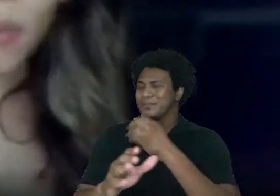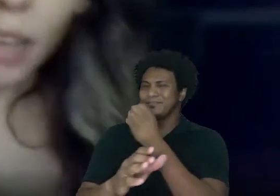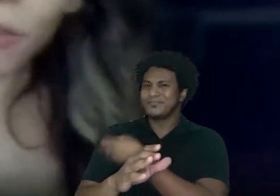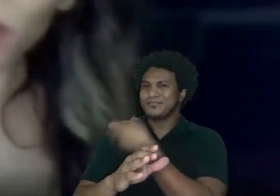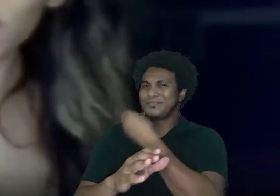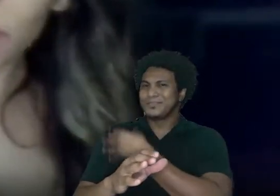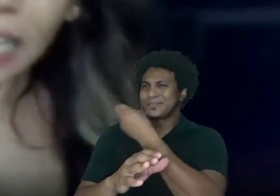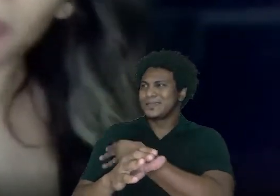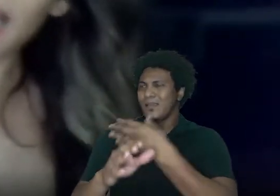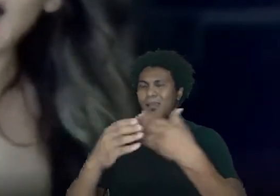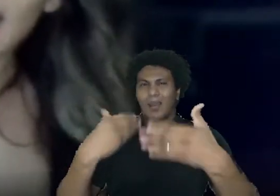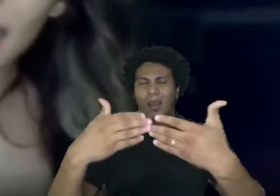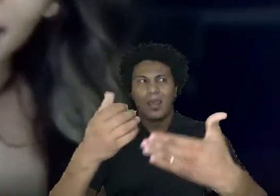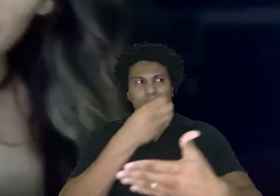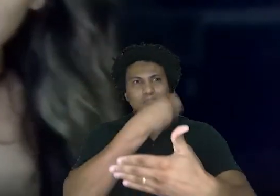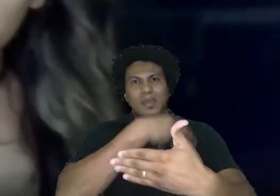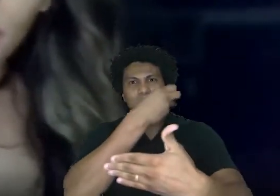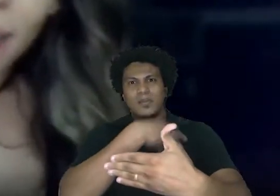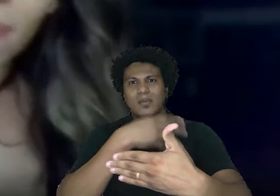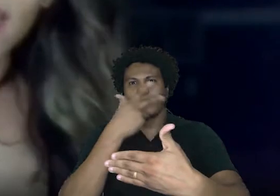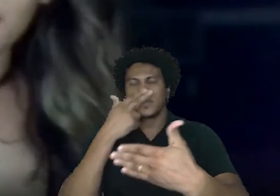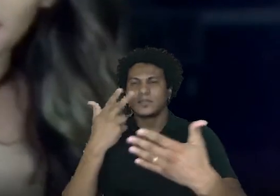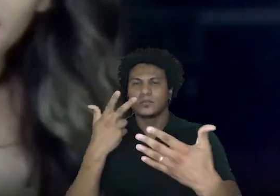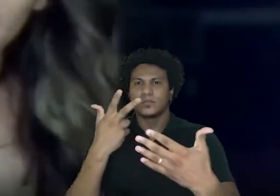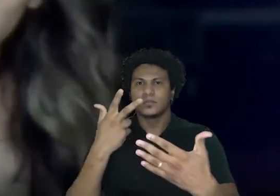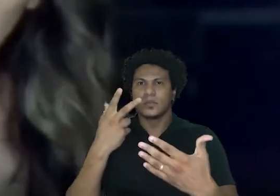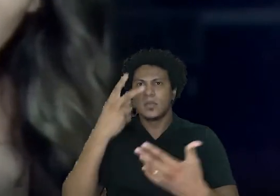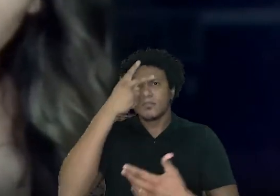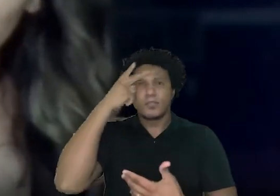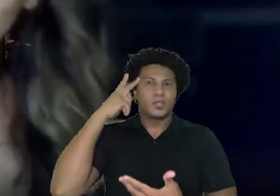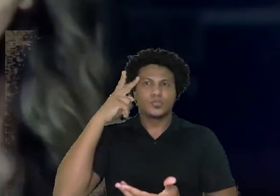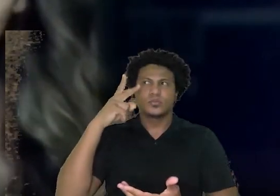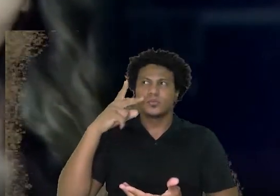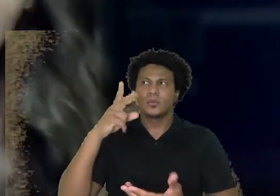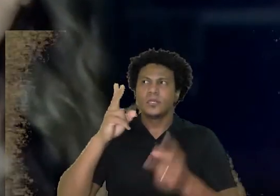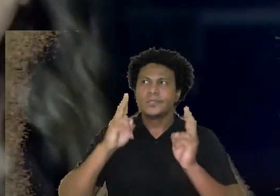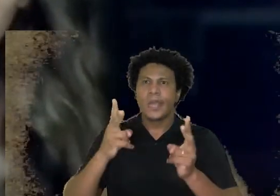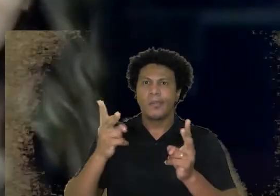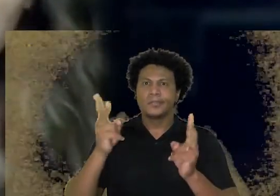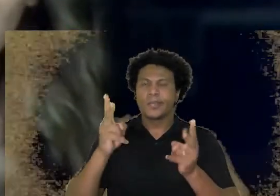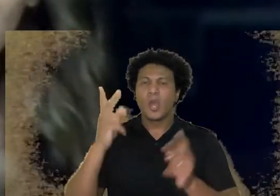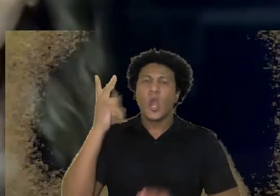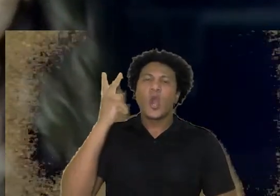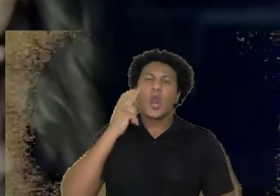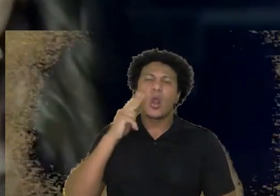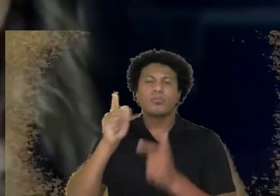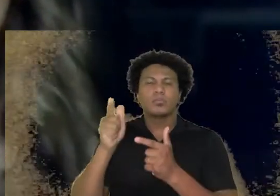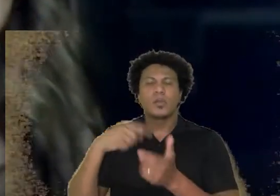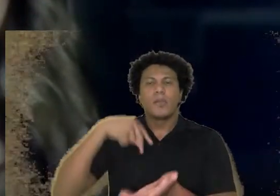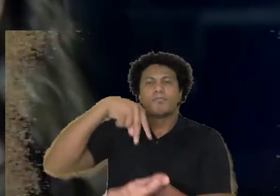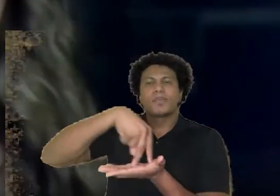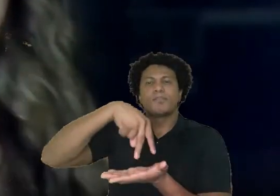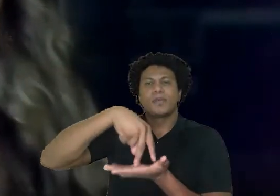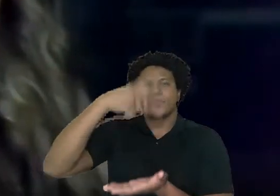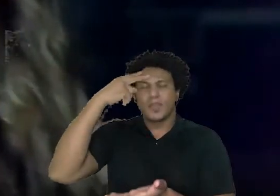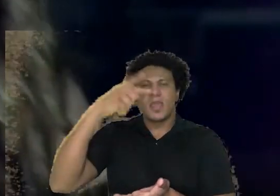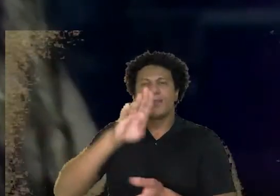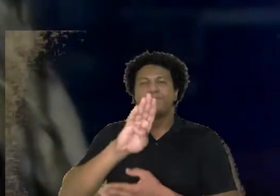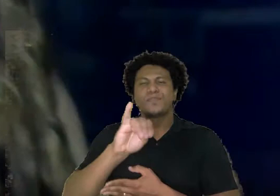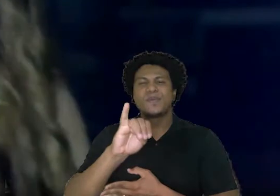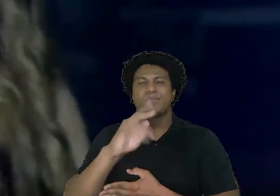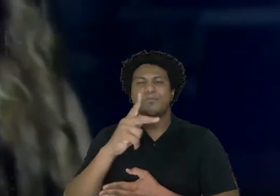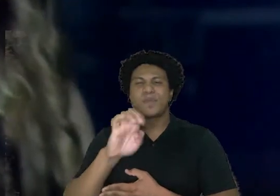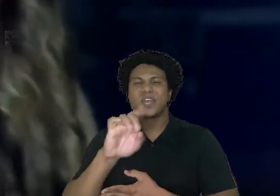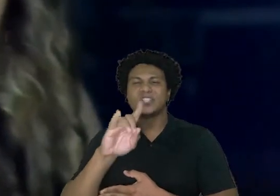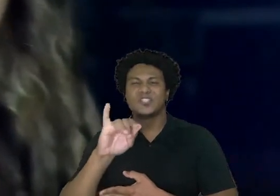tem que ficar voltando para explicar, assim, né? Para poder dizer, precisa assegurar isso, precisa... Acho que foi uma fala do Edu, que ele falou assim, parece que a bipedia está sempre